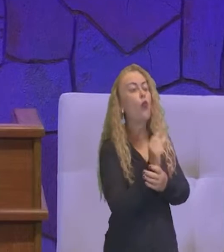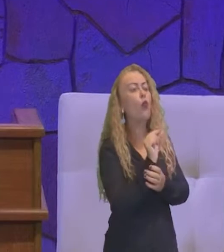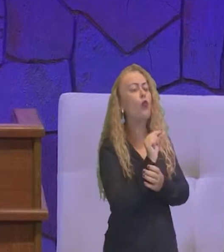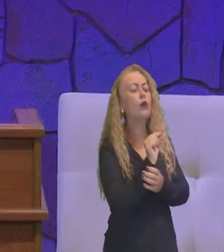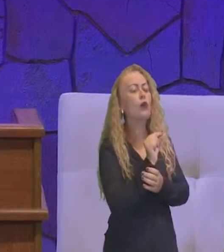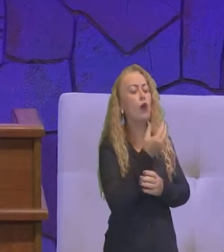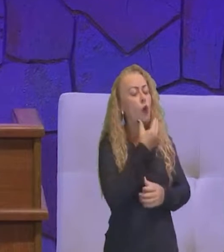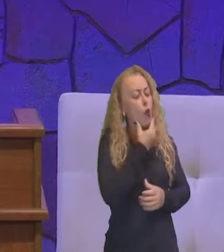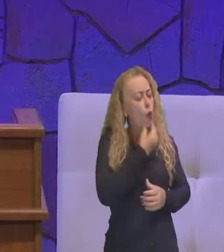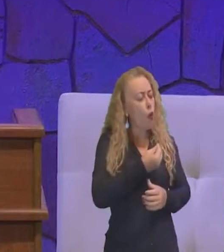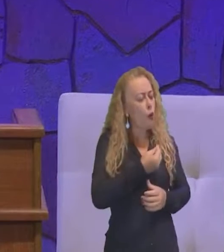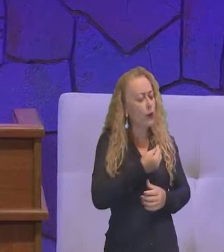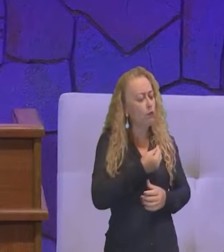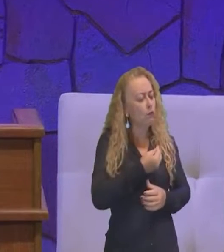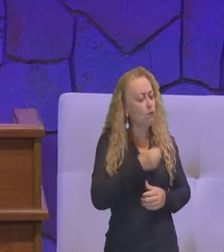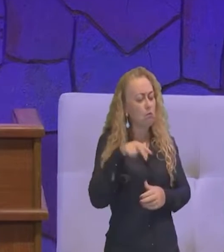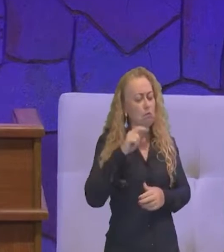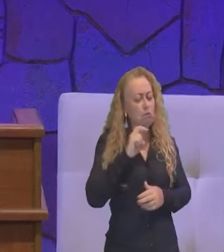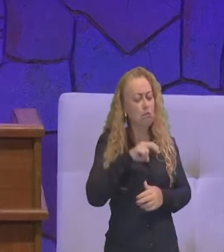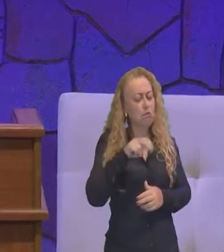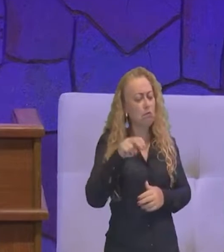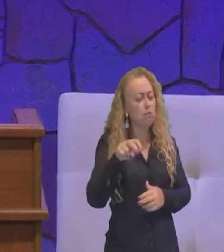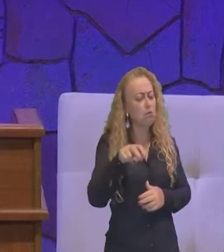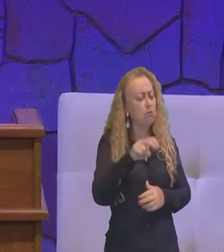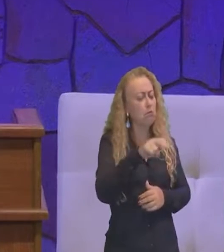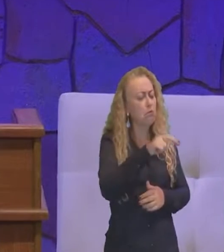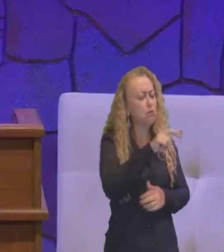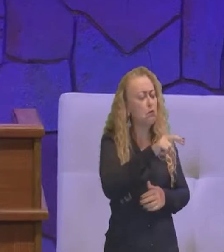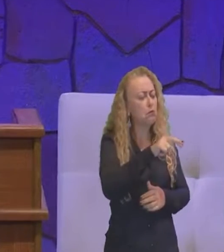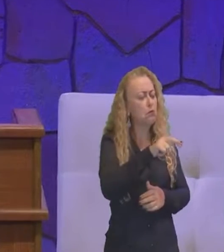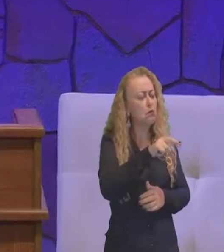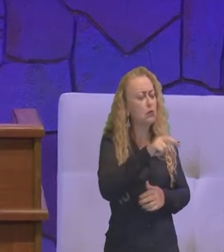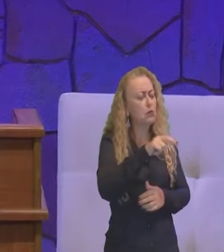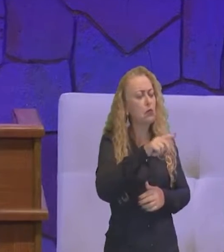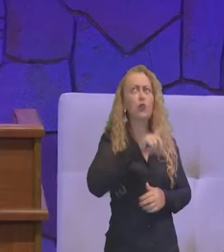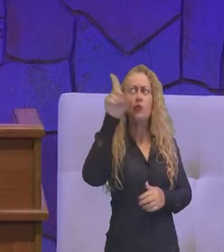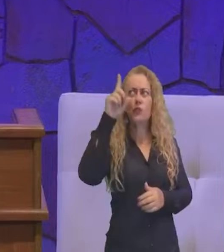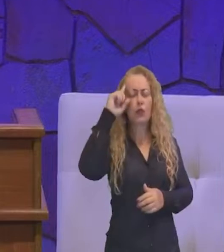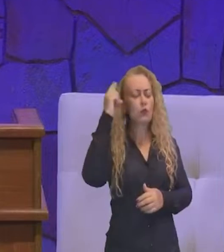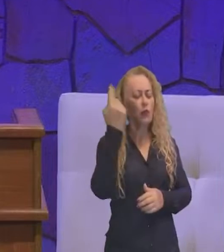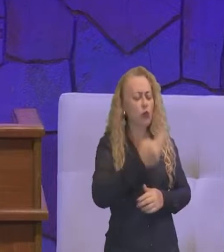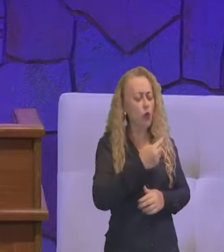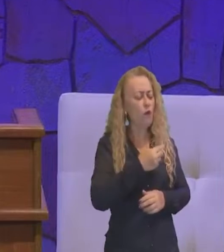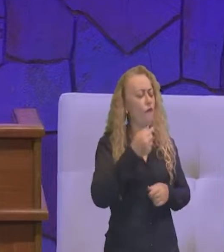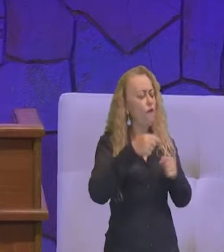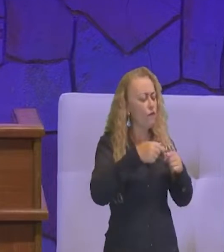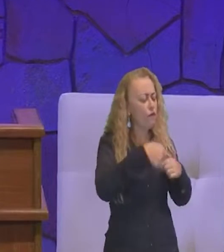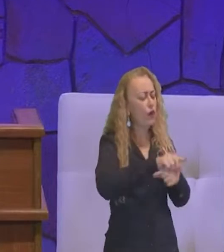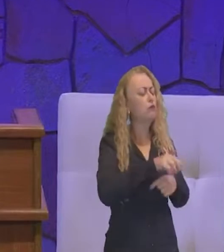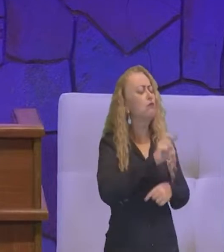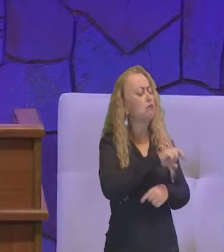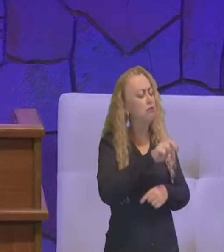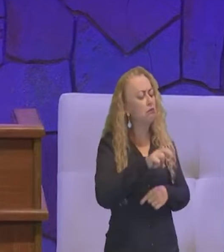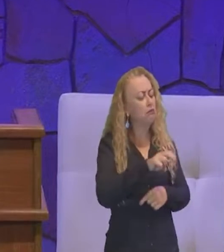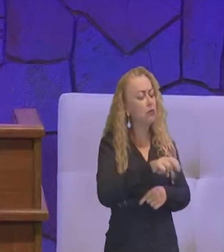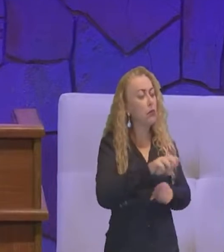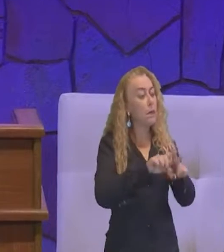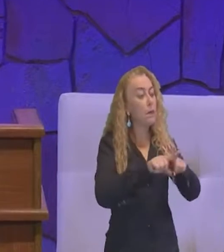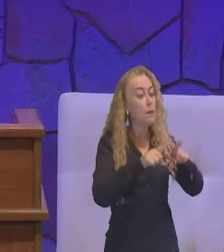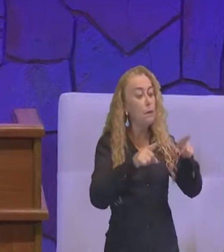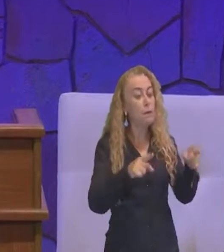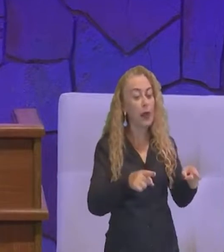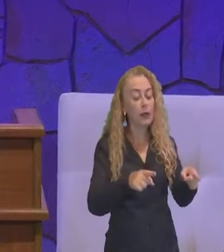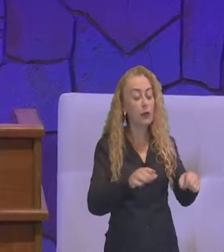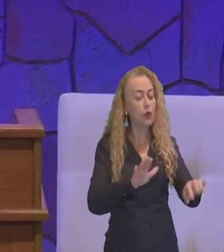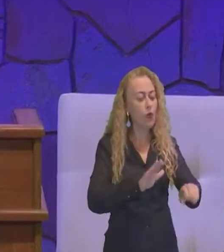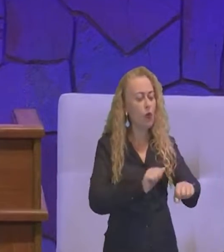E o homem saiu a realizar tudo o que Deus planejou para a vida dele. Mas houve um determinado momento em que